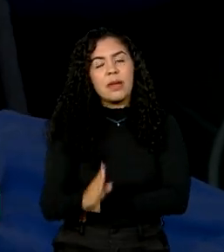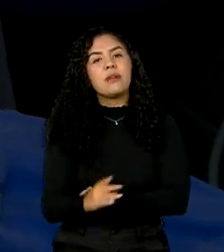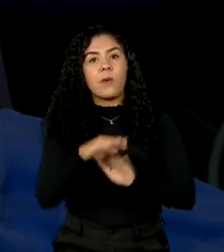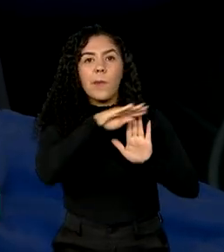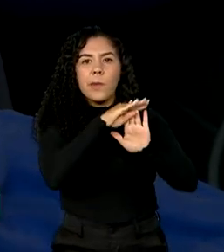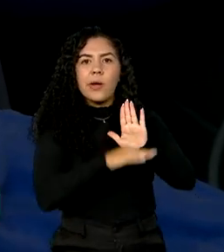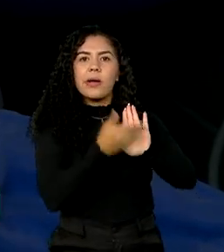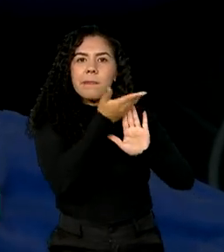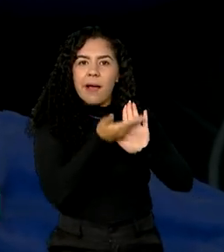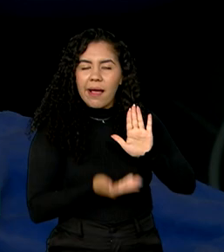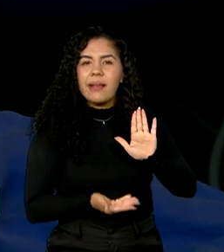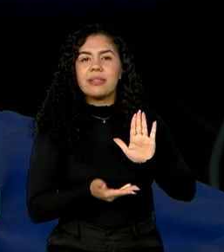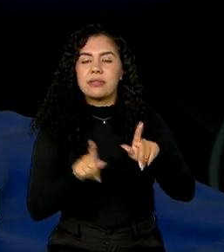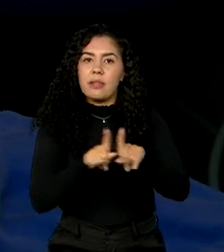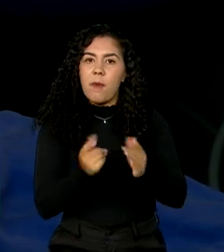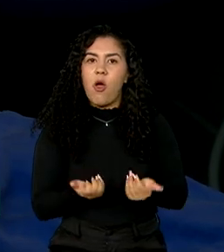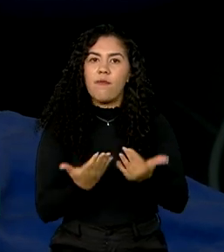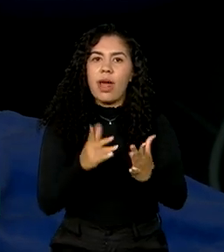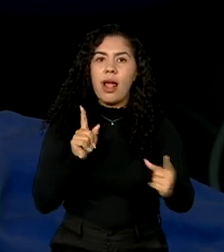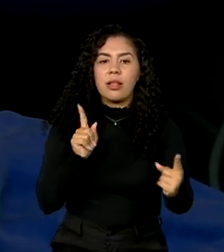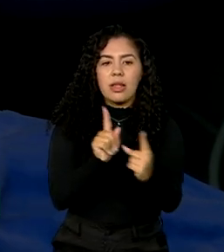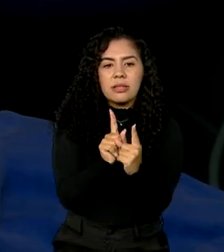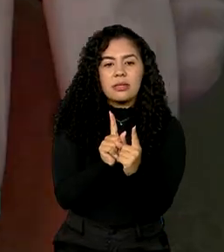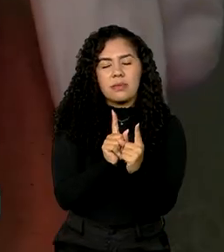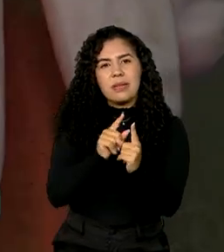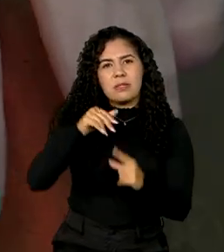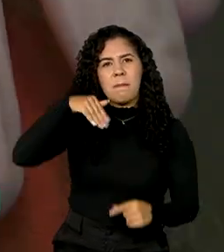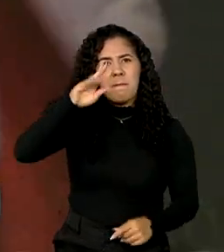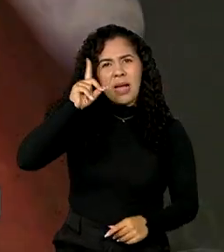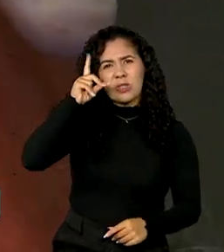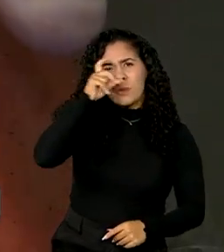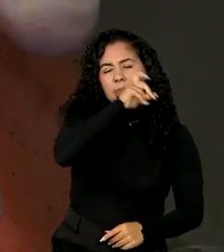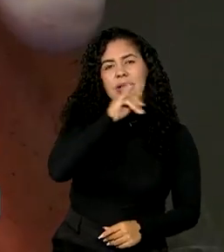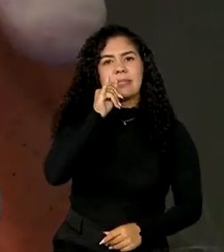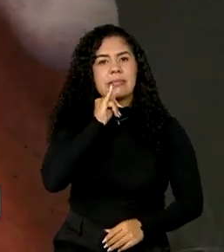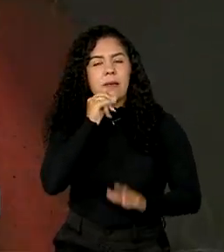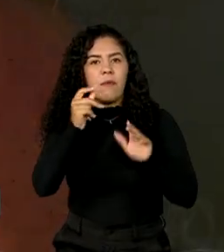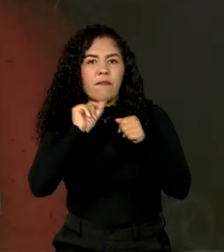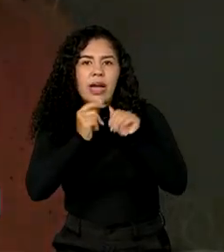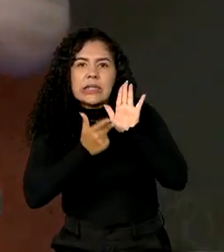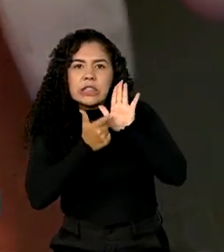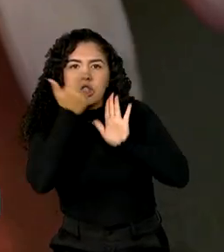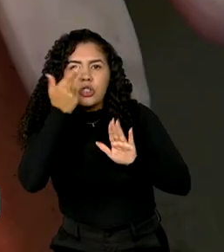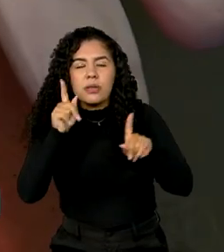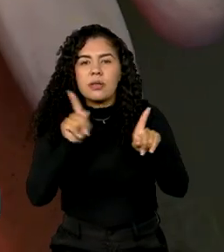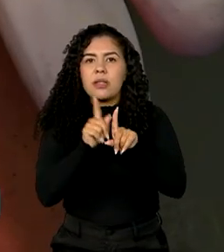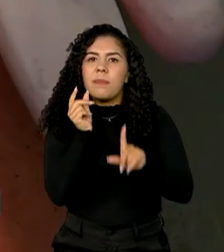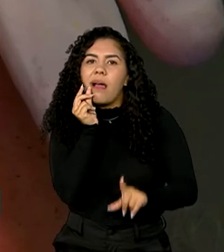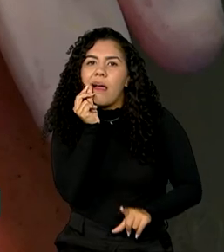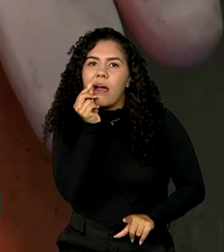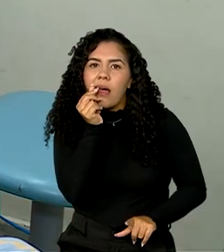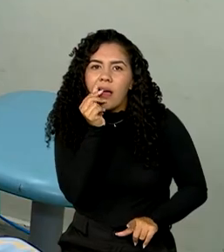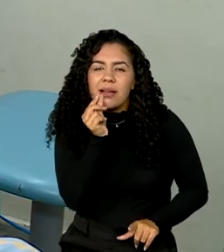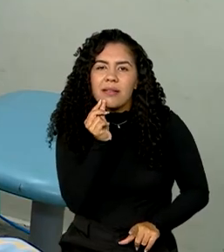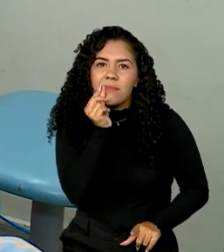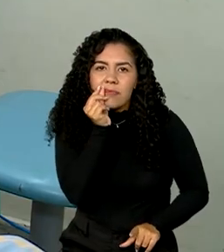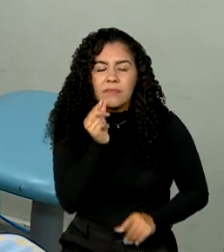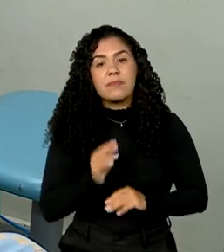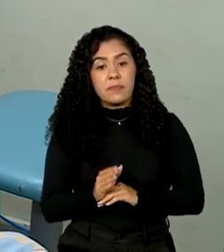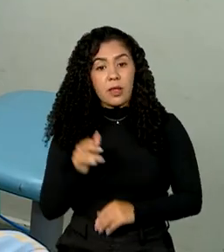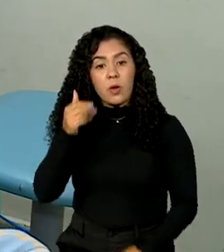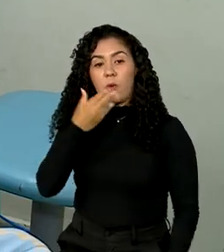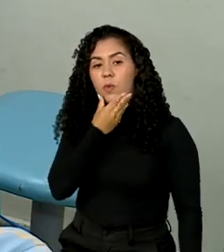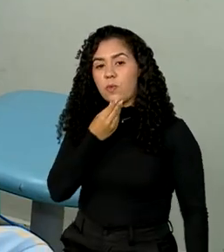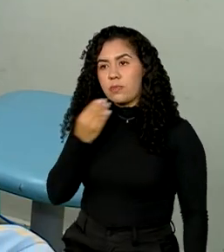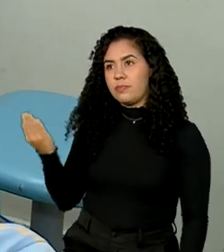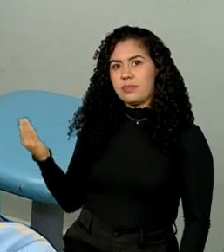Sorridente também faz atendimentos dentários mais complexos, como cirurgias e implantes de prótese dentária. O seu José,